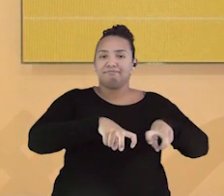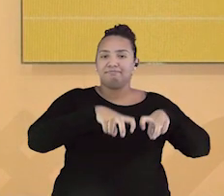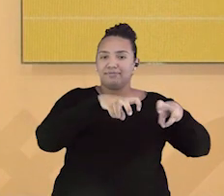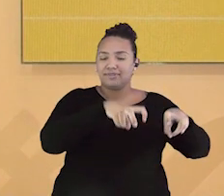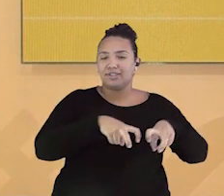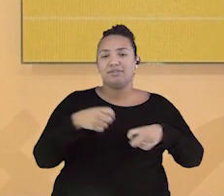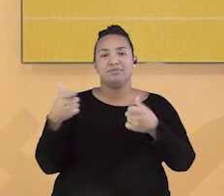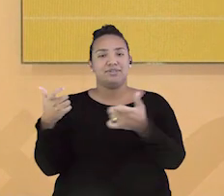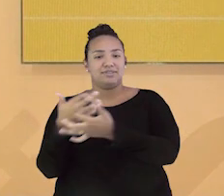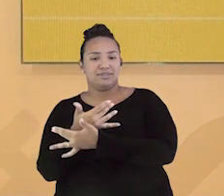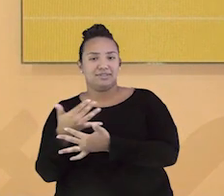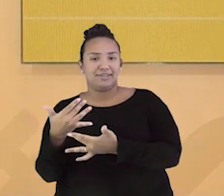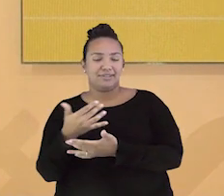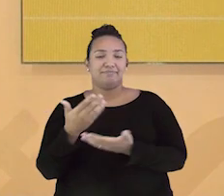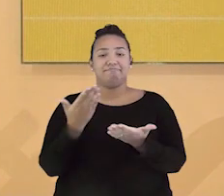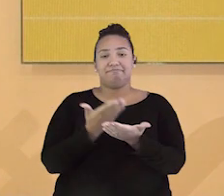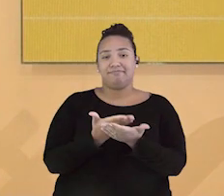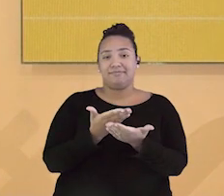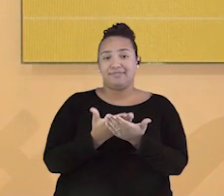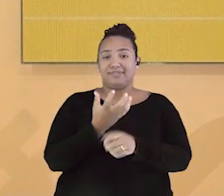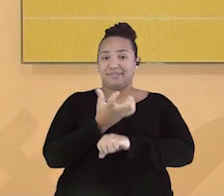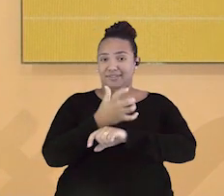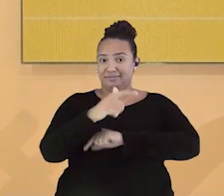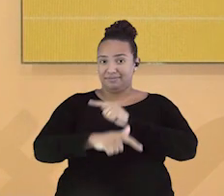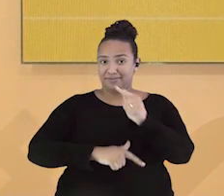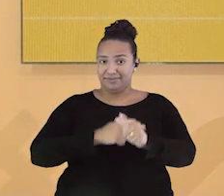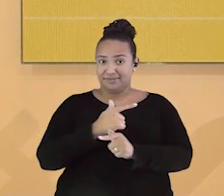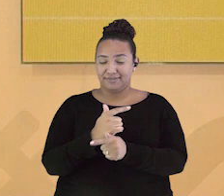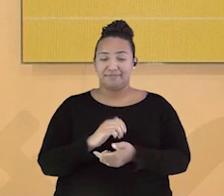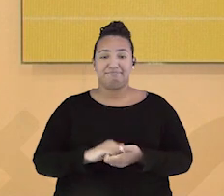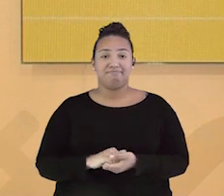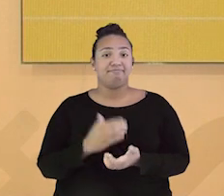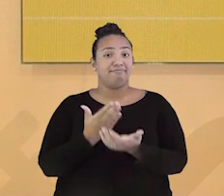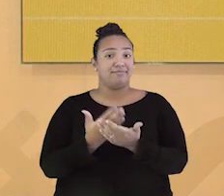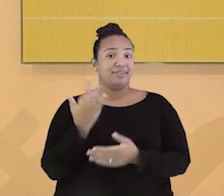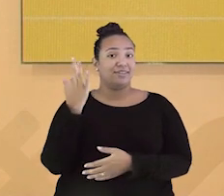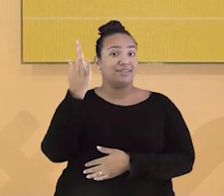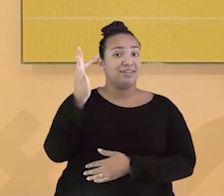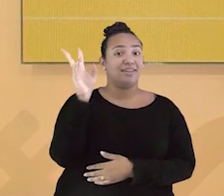vivem nesses espaços na nossa aula de geografia. Até a próxima